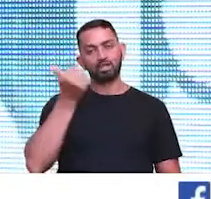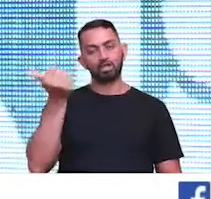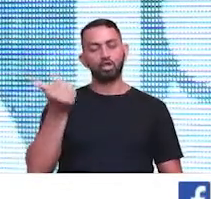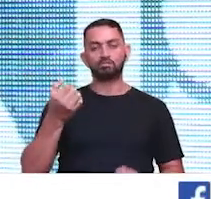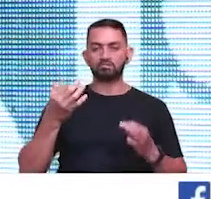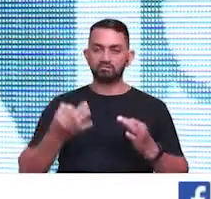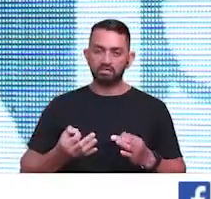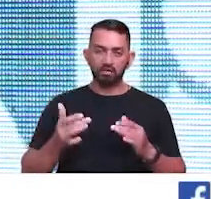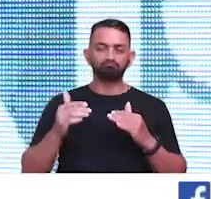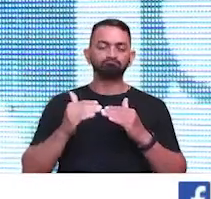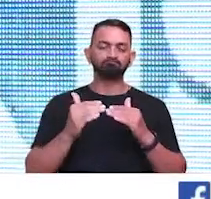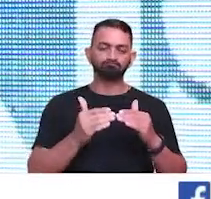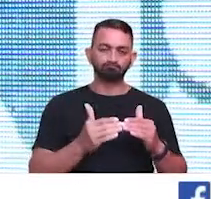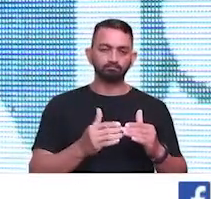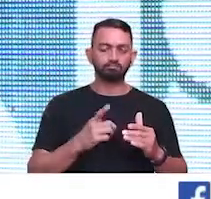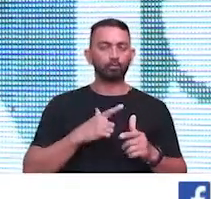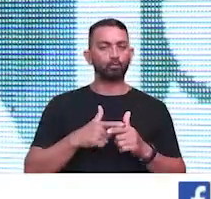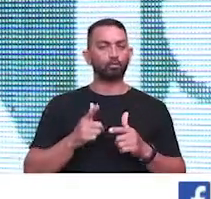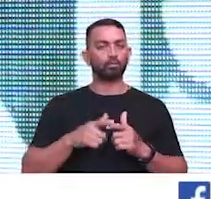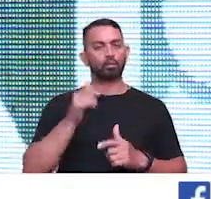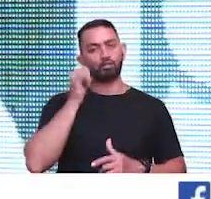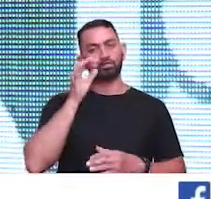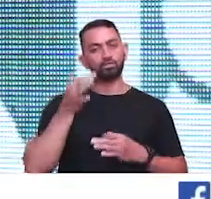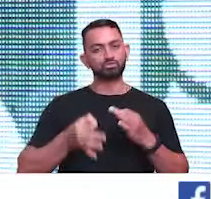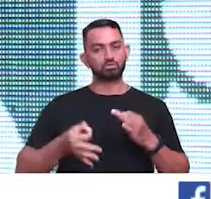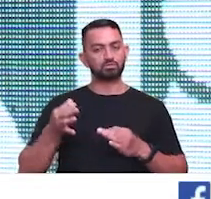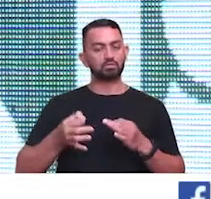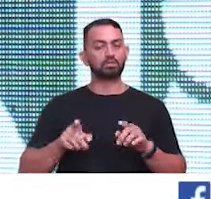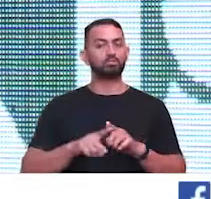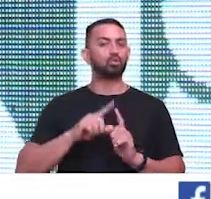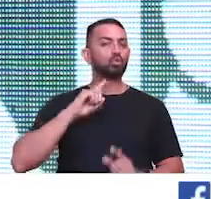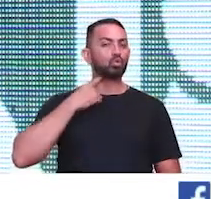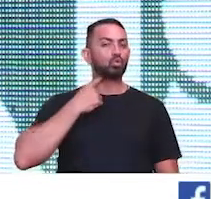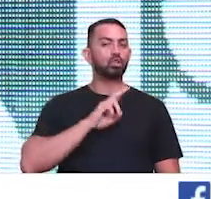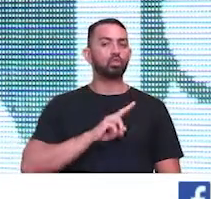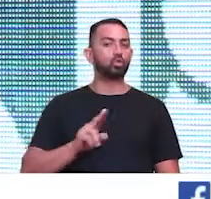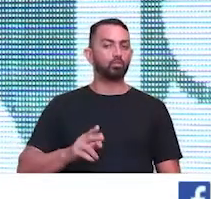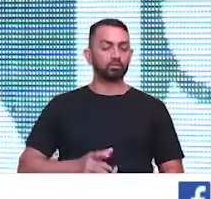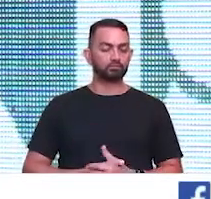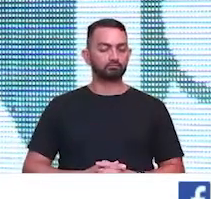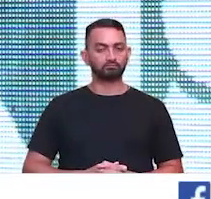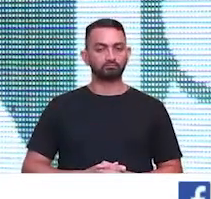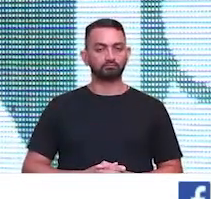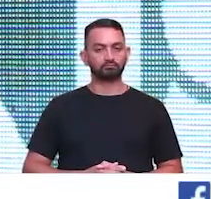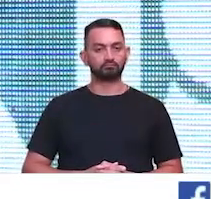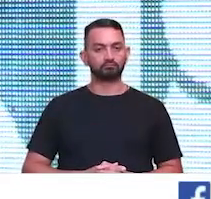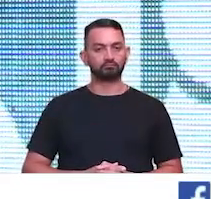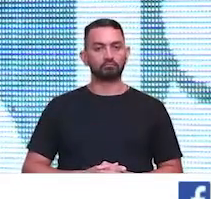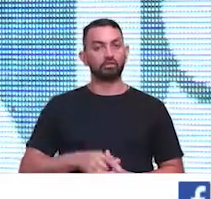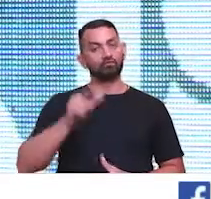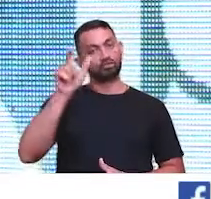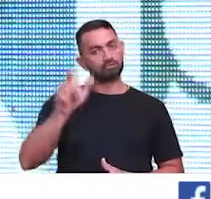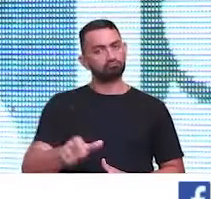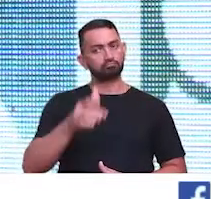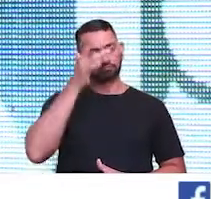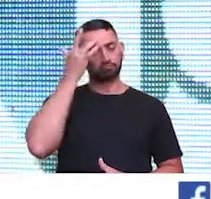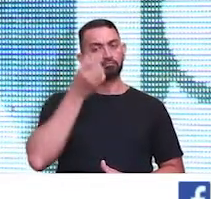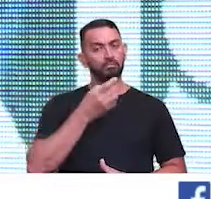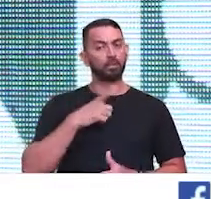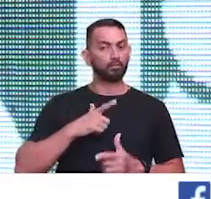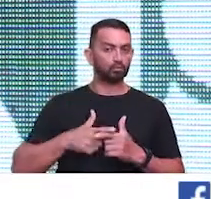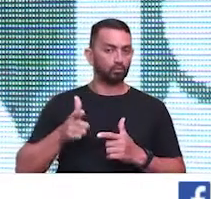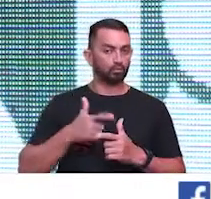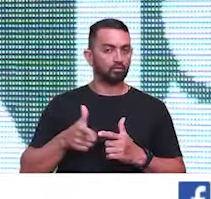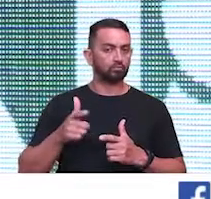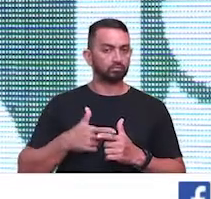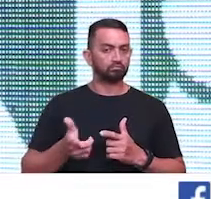mas é melhor fazer a coisa direito né para não ter problema com a justiça para não sujar o seu nome de repente aí né Você quer um cidadão